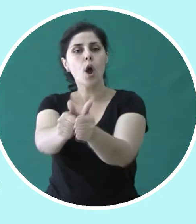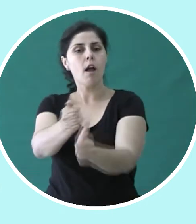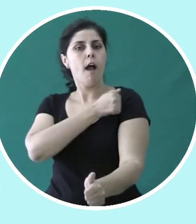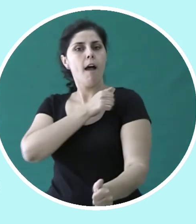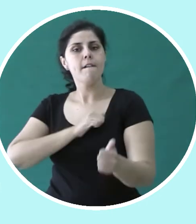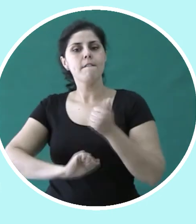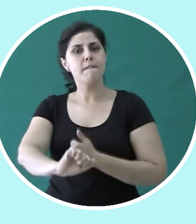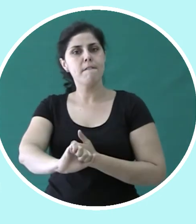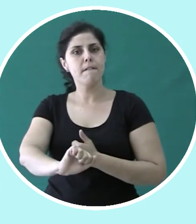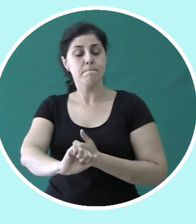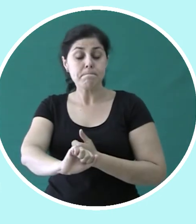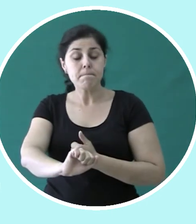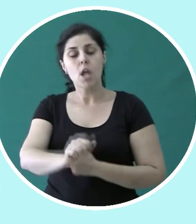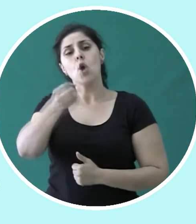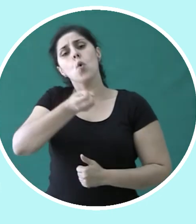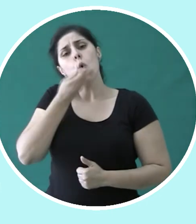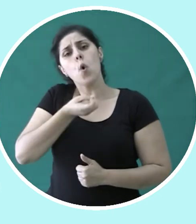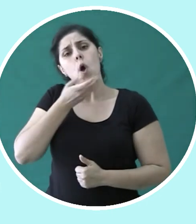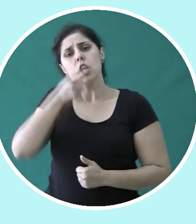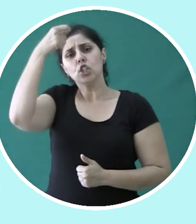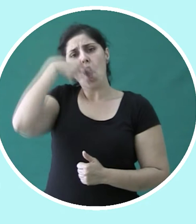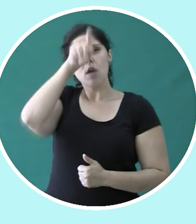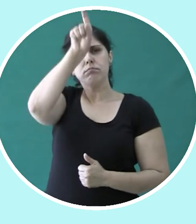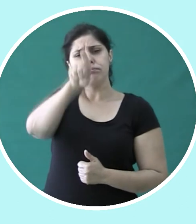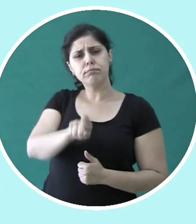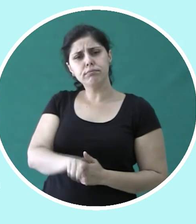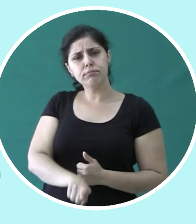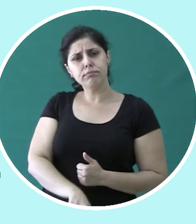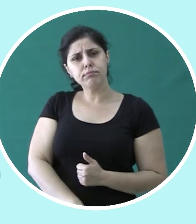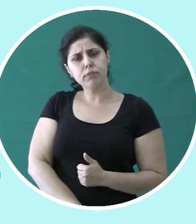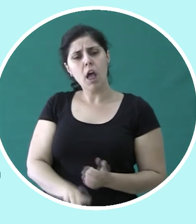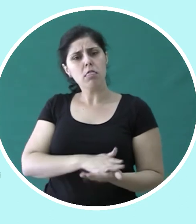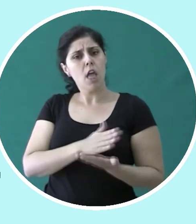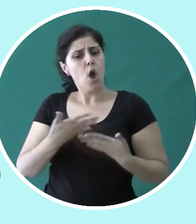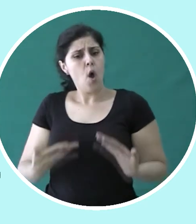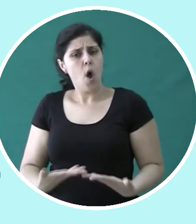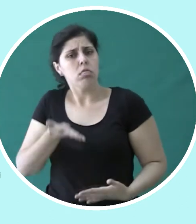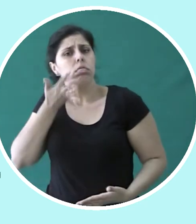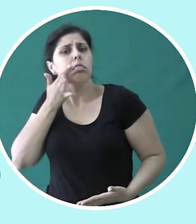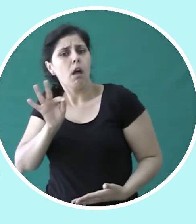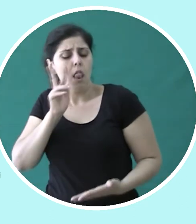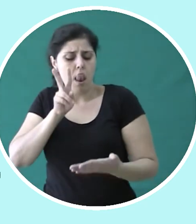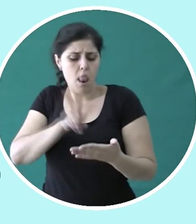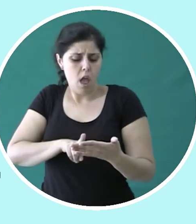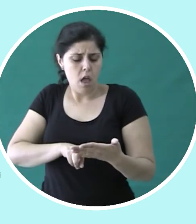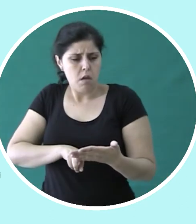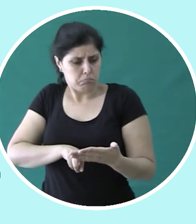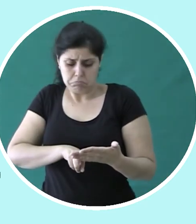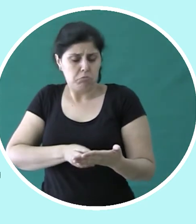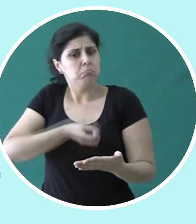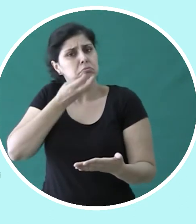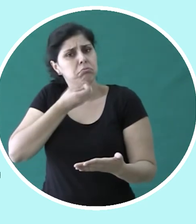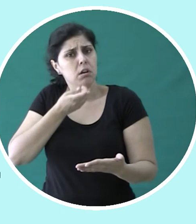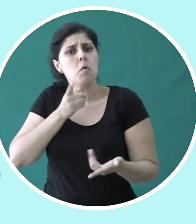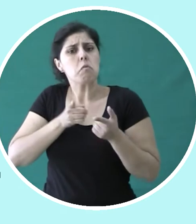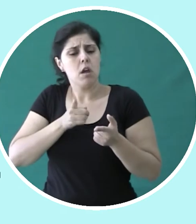decidiu acompanhá-lo até casa e contar aos seus pais toda a história do dia até ao momento em que ele tentou ler